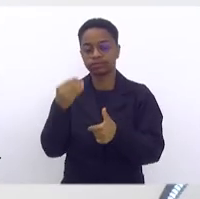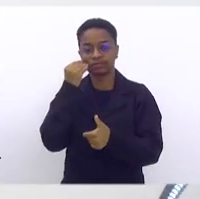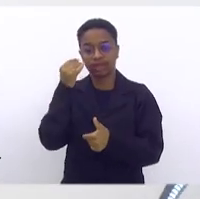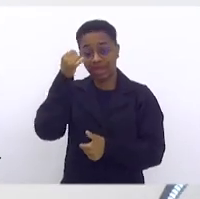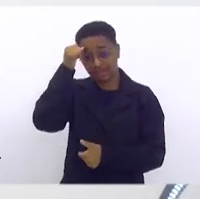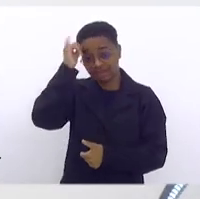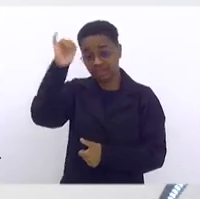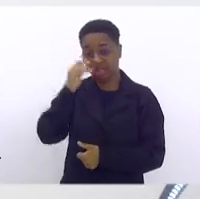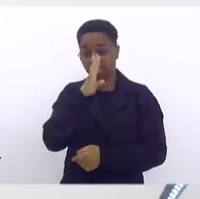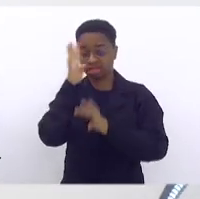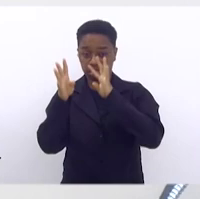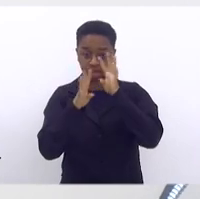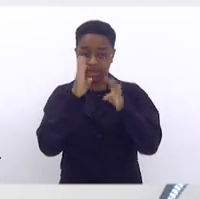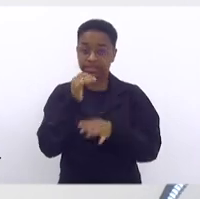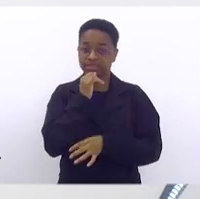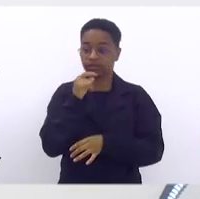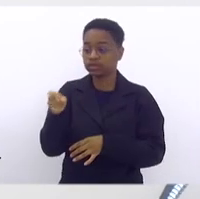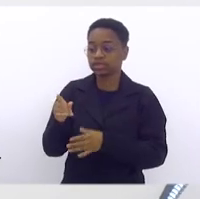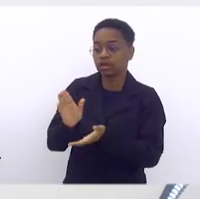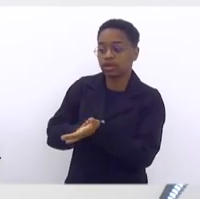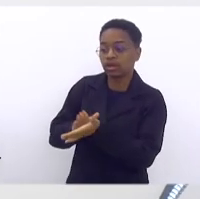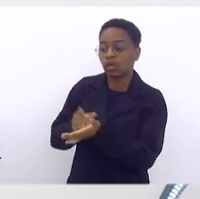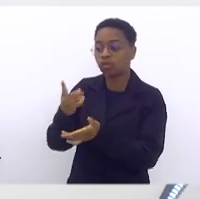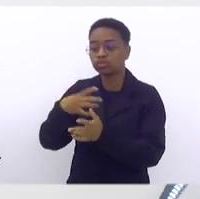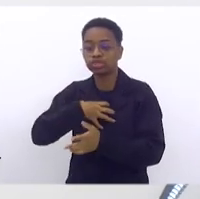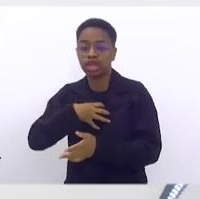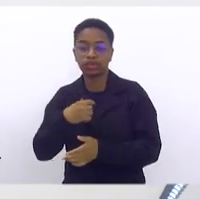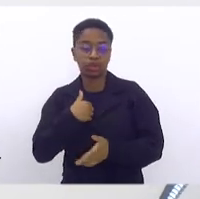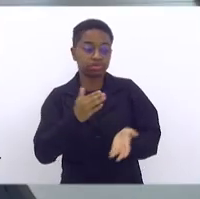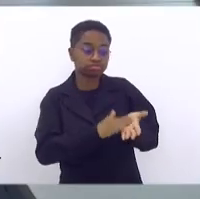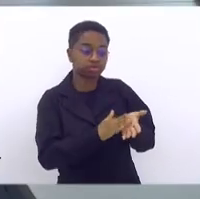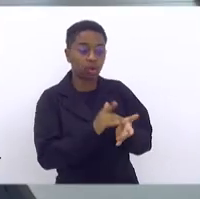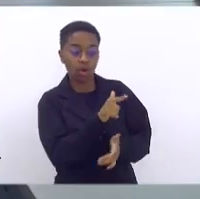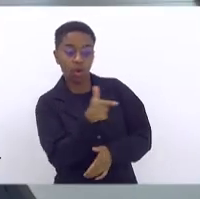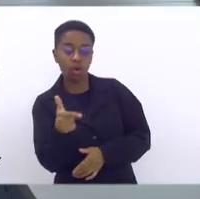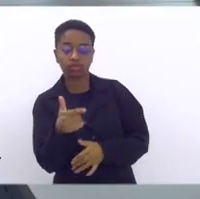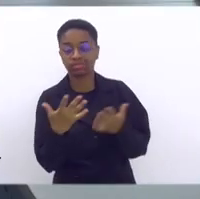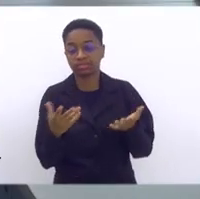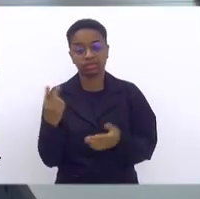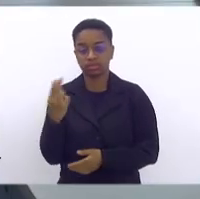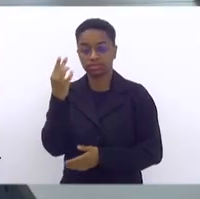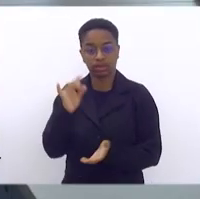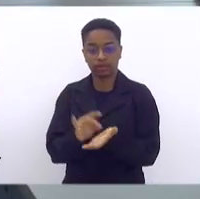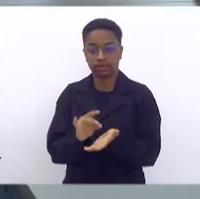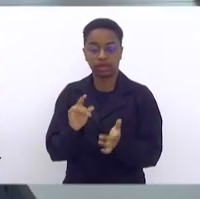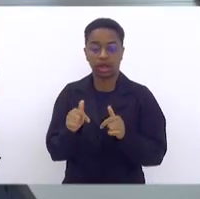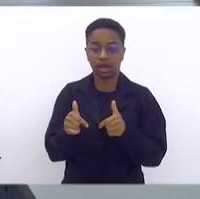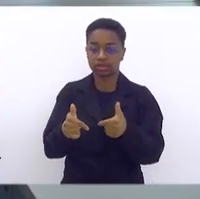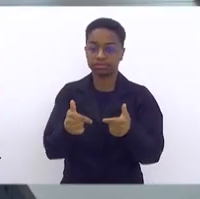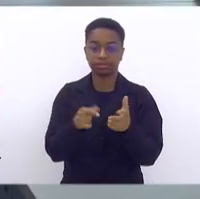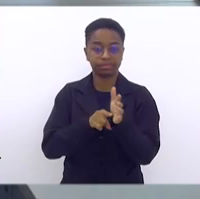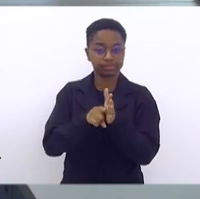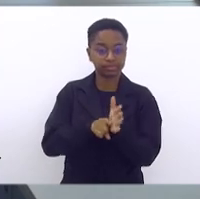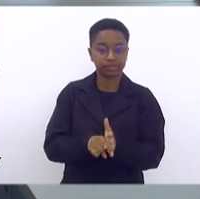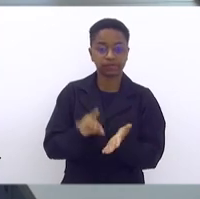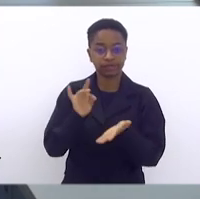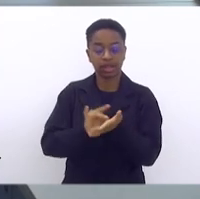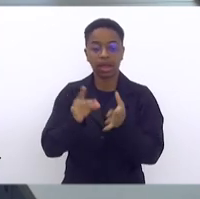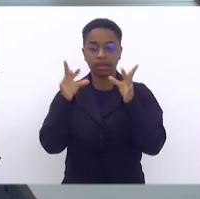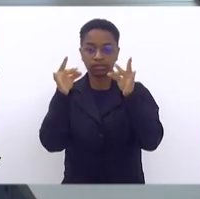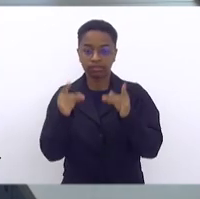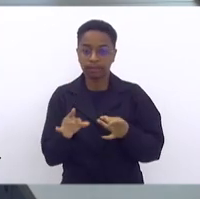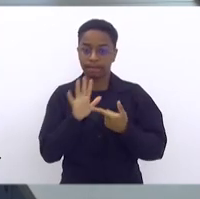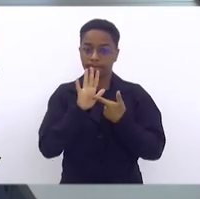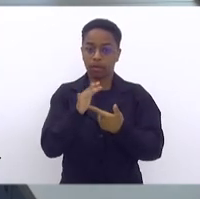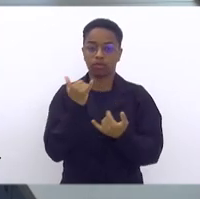essa coisa jogada? Você é cobrada de um jeito, eu sou cobrada de outro, e aí vocês não conseguem fazer realmente uma pesquisa que traga dados